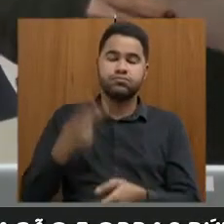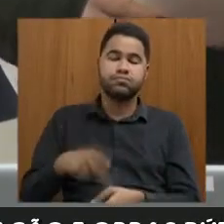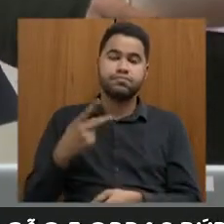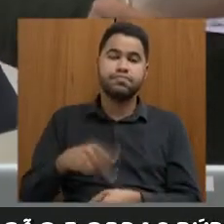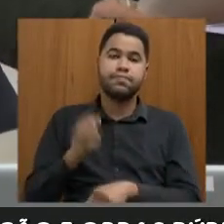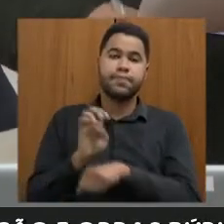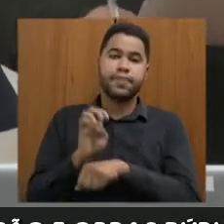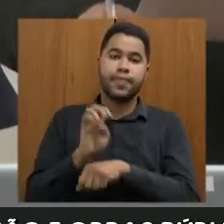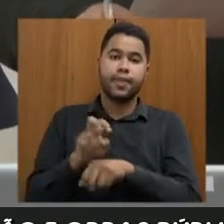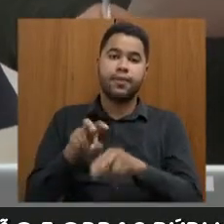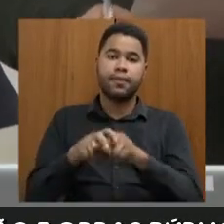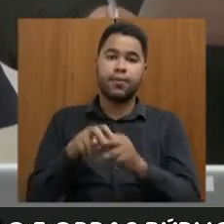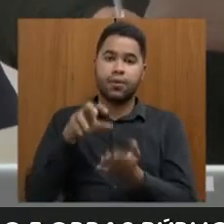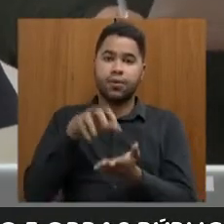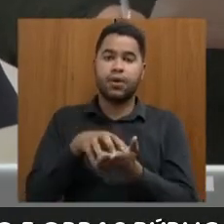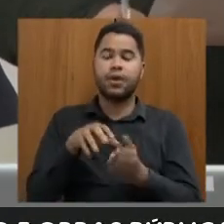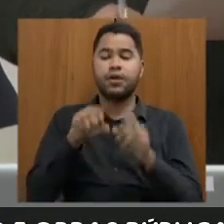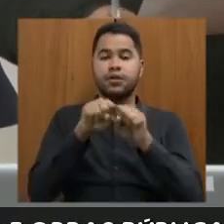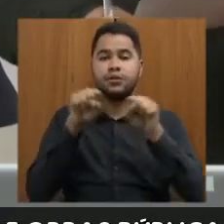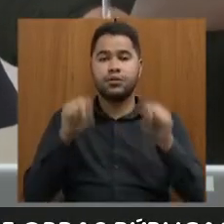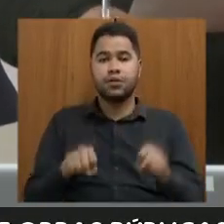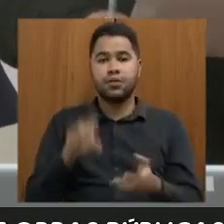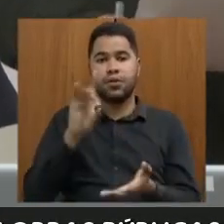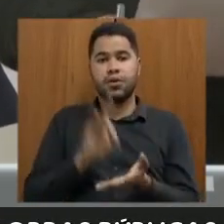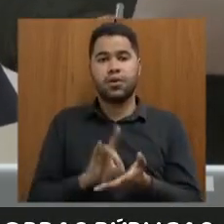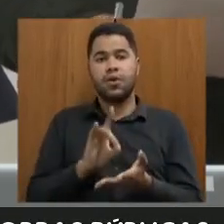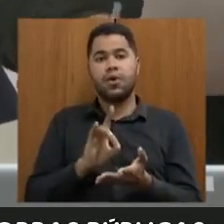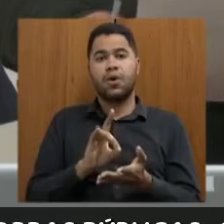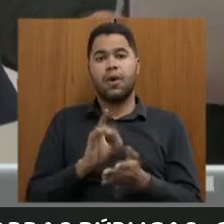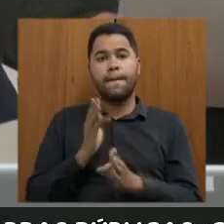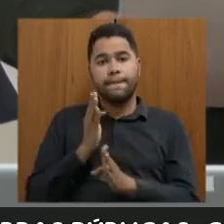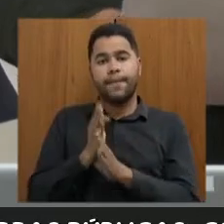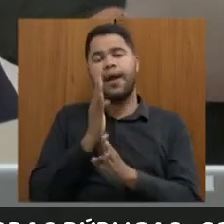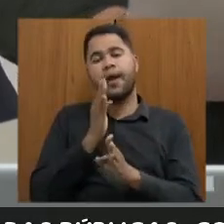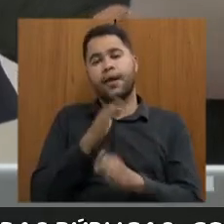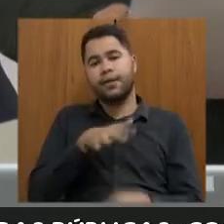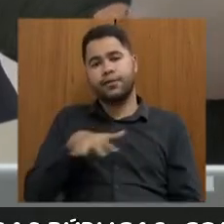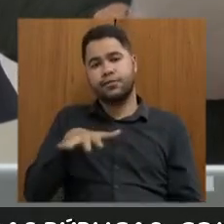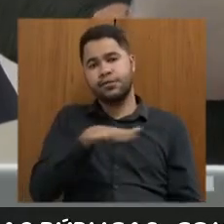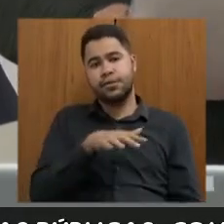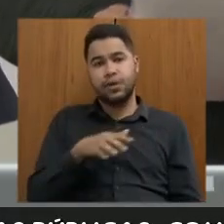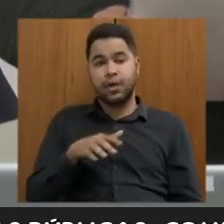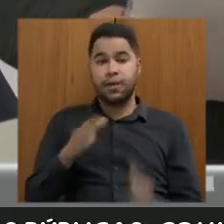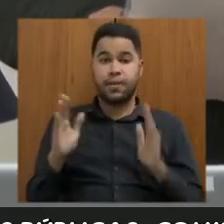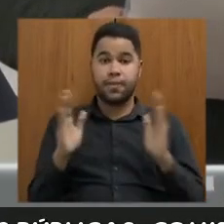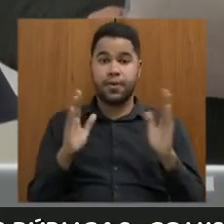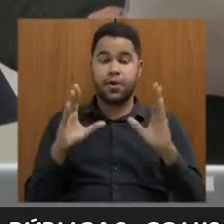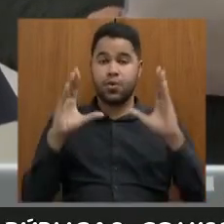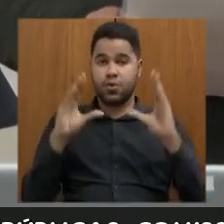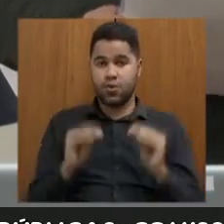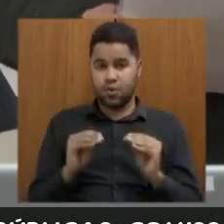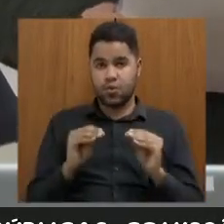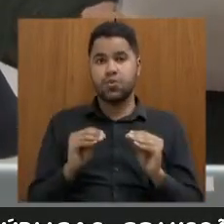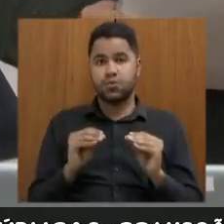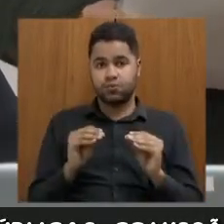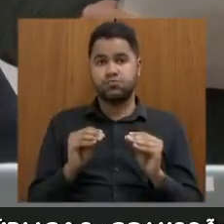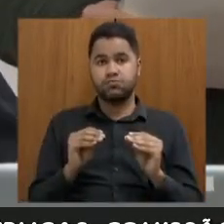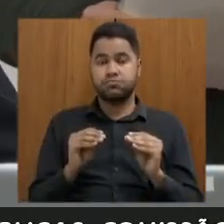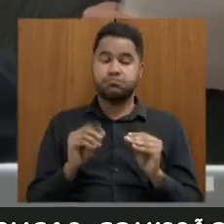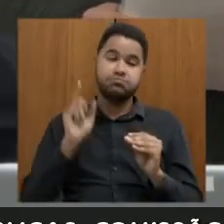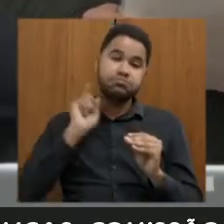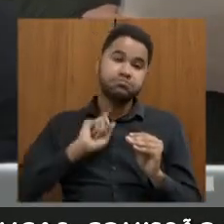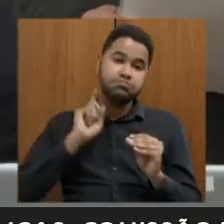principalmente por meio da implantação de sistemas automáticos de detecção de aeronaves em período noturno nos aeroportos